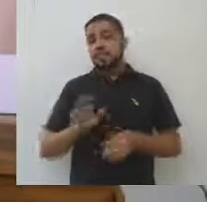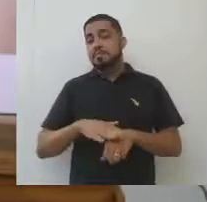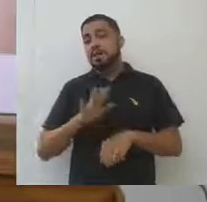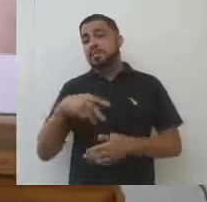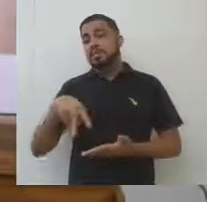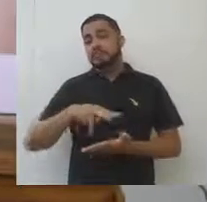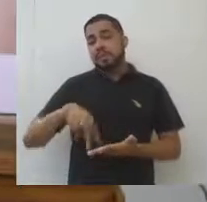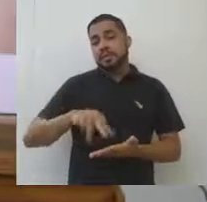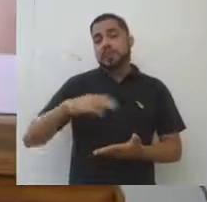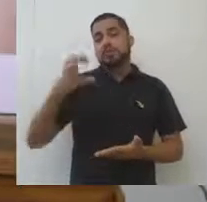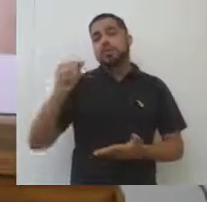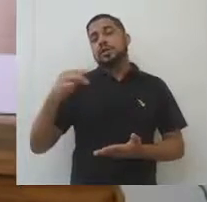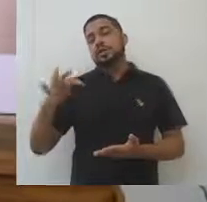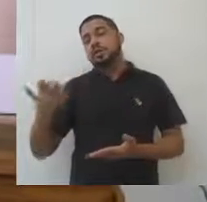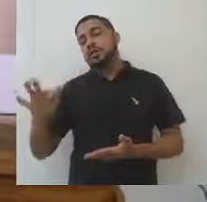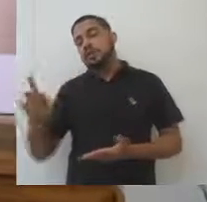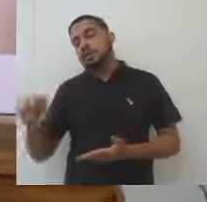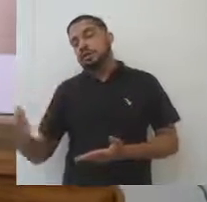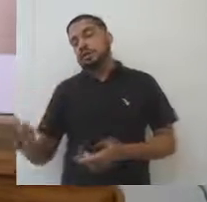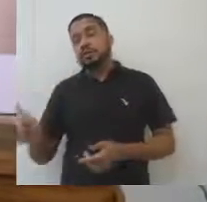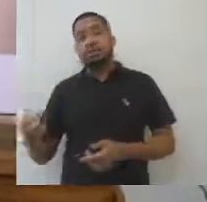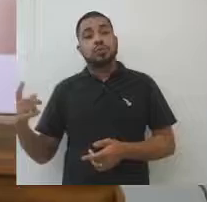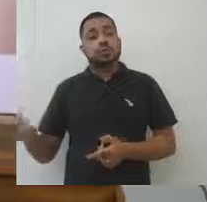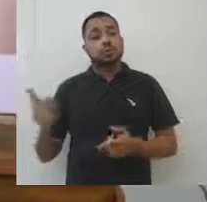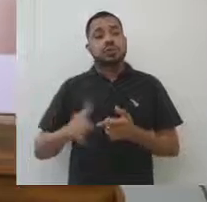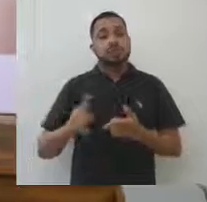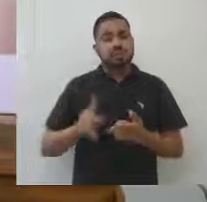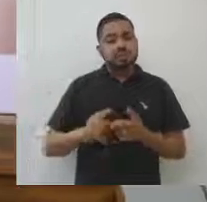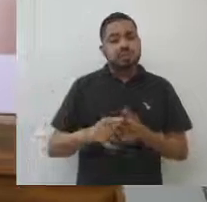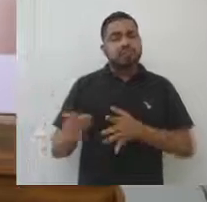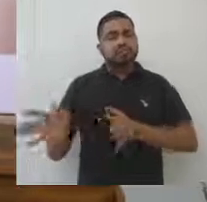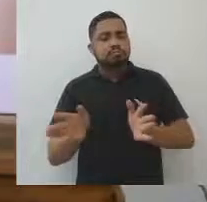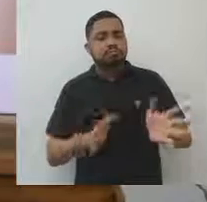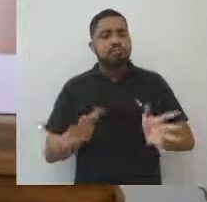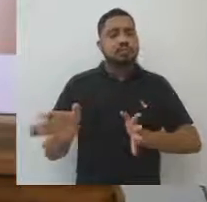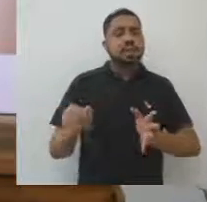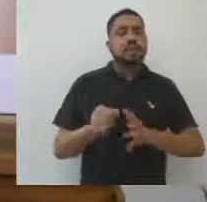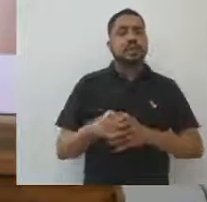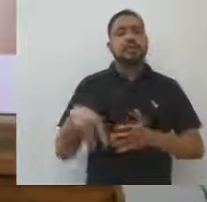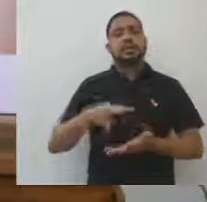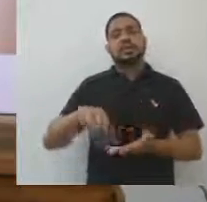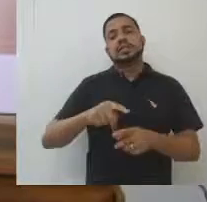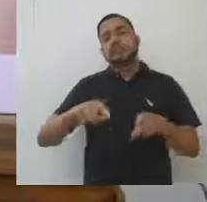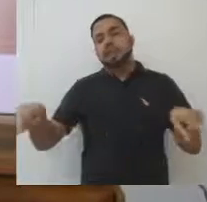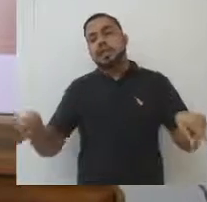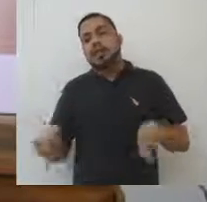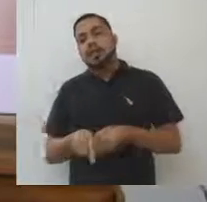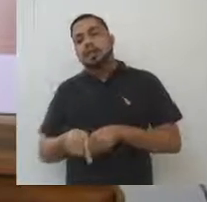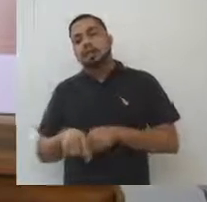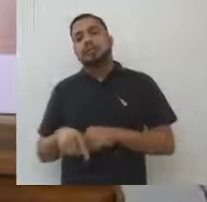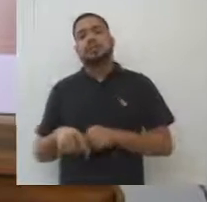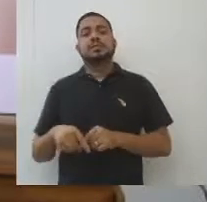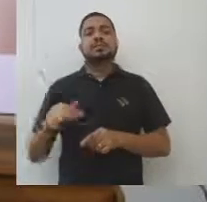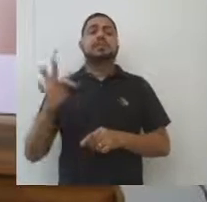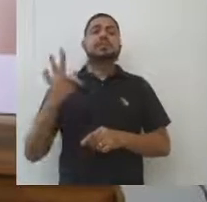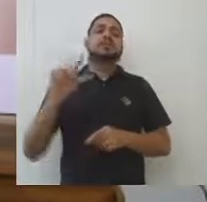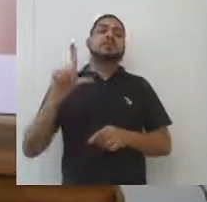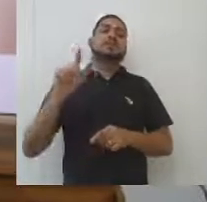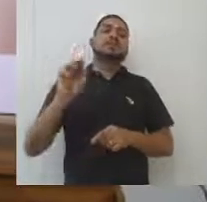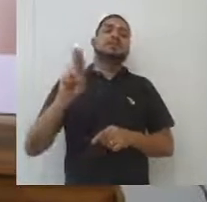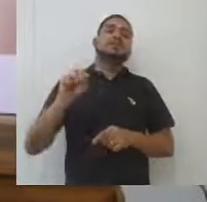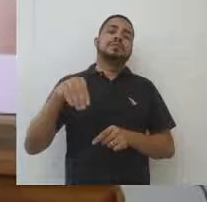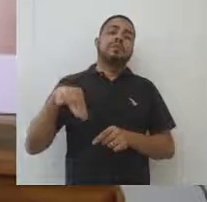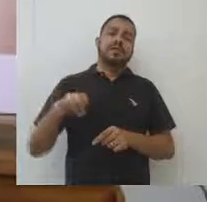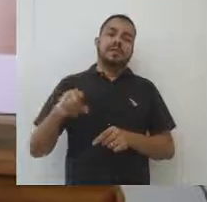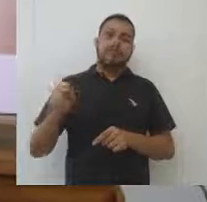dança contemporânea. O Jaime Arocha, ele também transita justamente nas danças de salão fluminense, que é